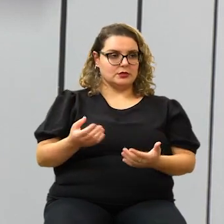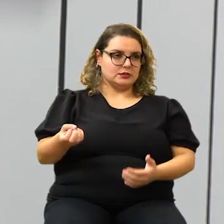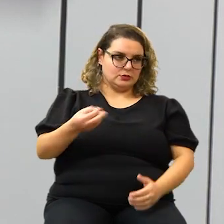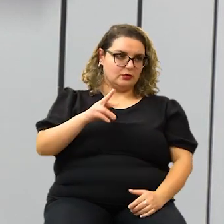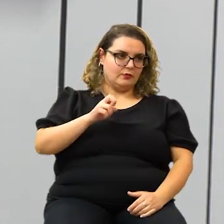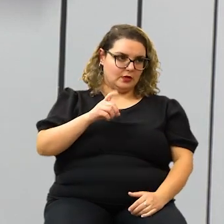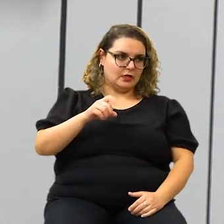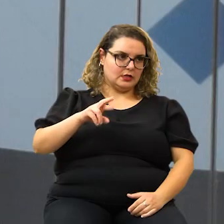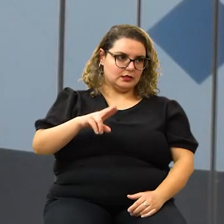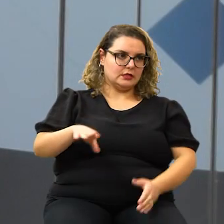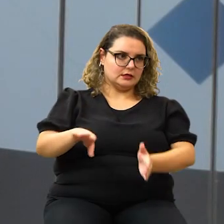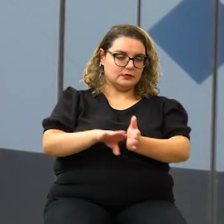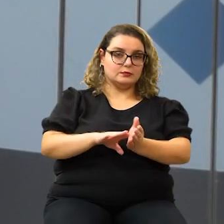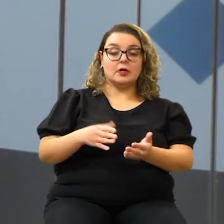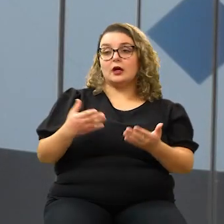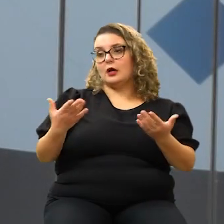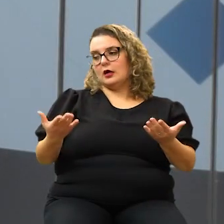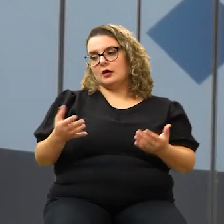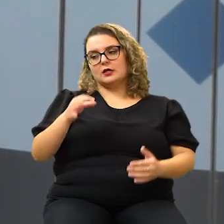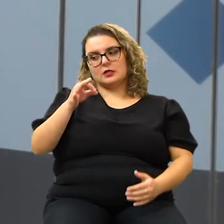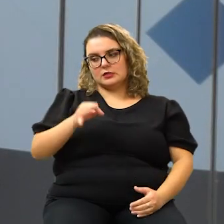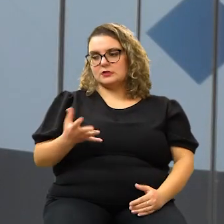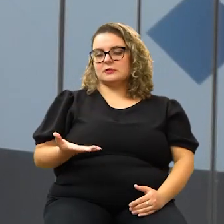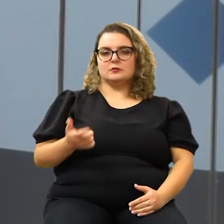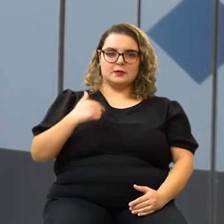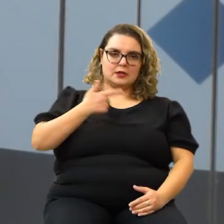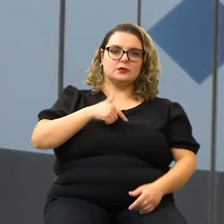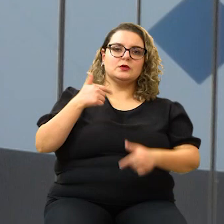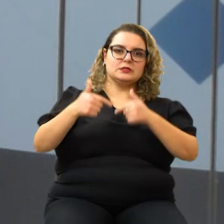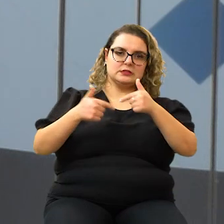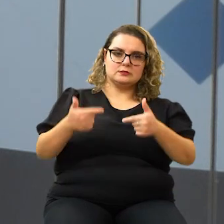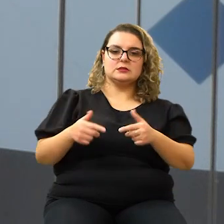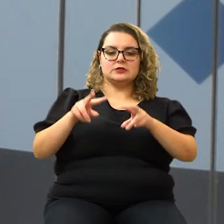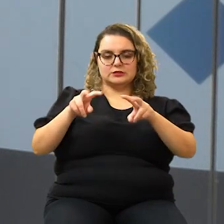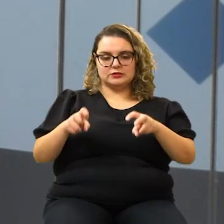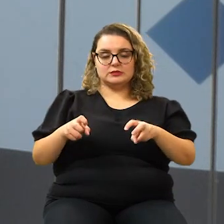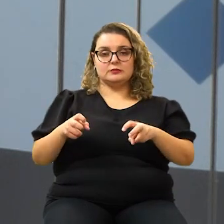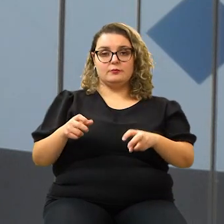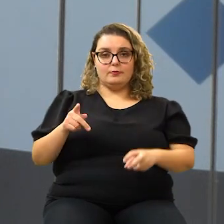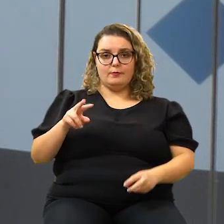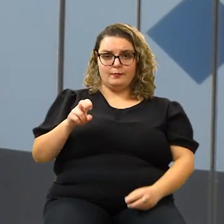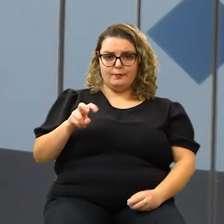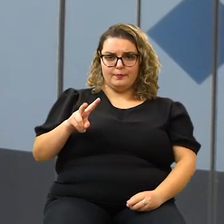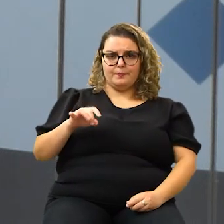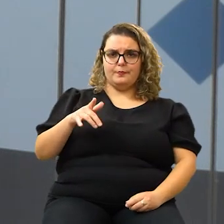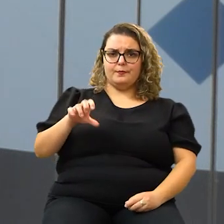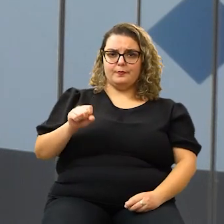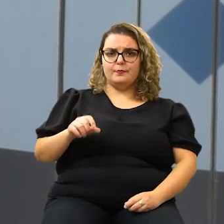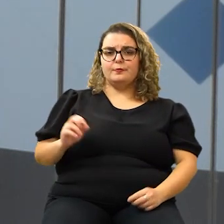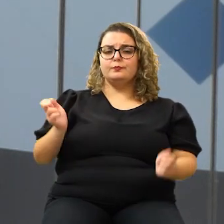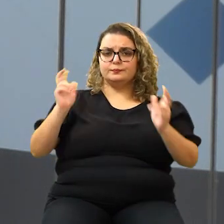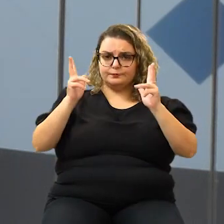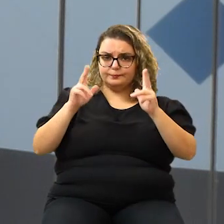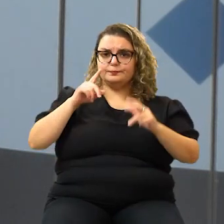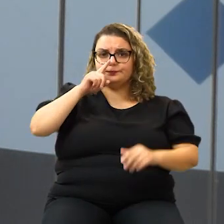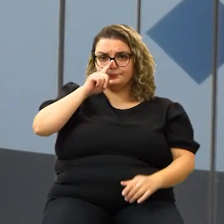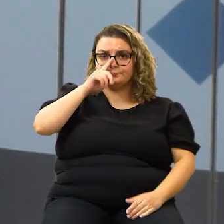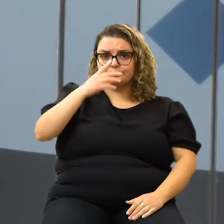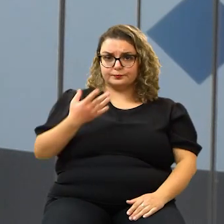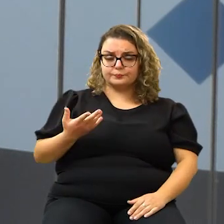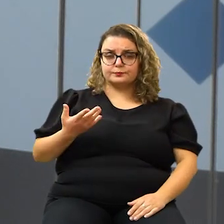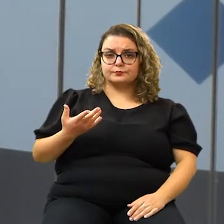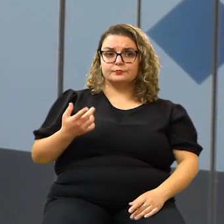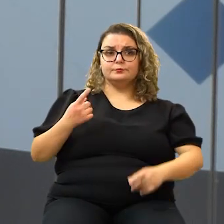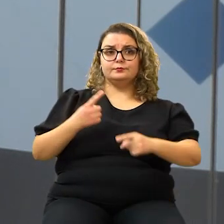chegando aí. Ele é exatamente para a gente trabalhar essa questão da previsão, dos riscos, dos alertas, né? Porque a gente tem